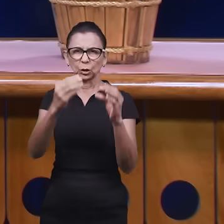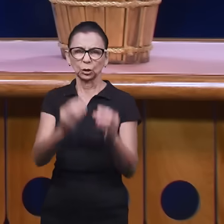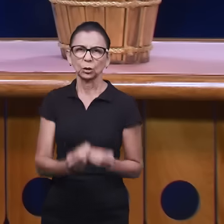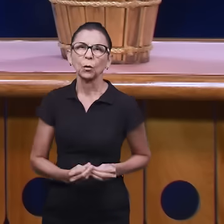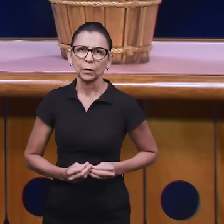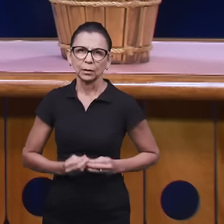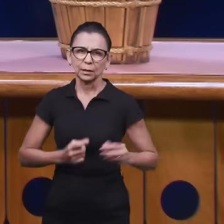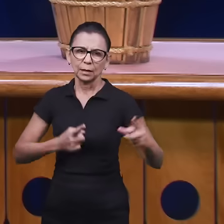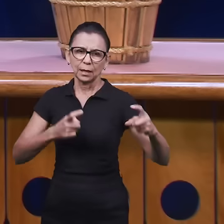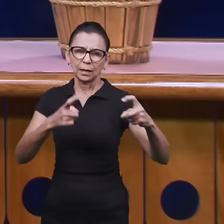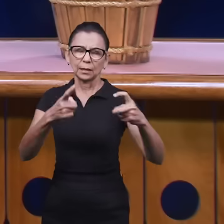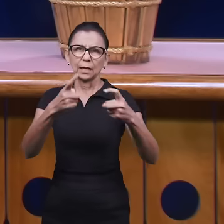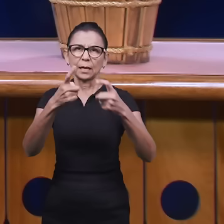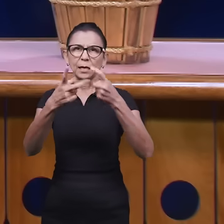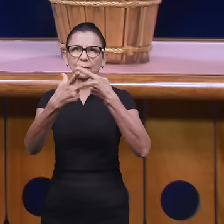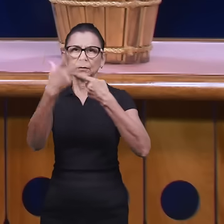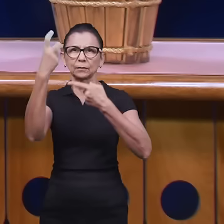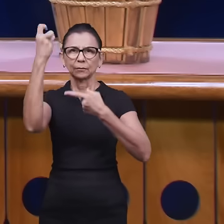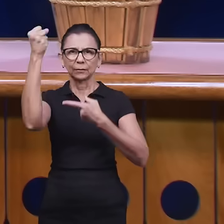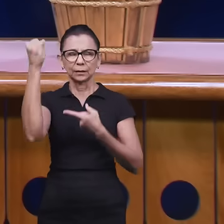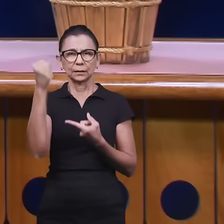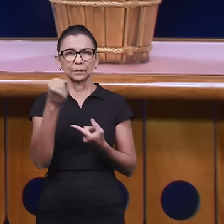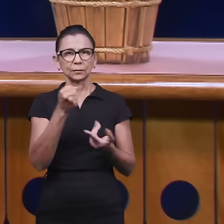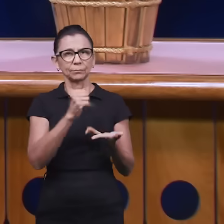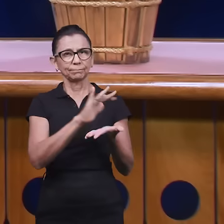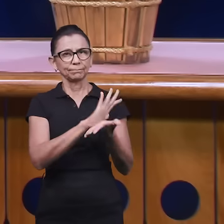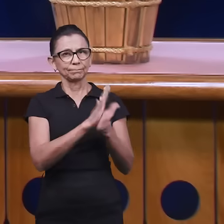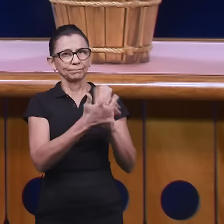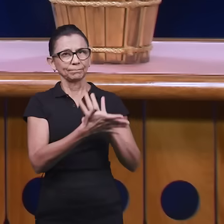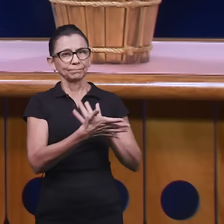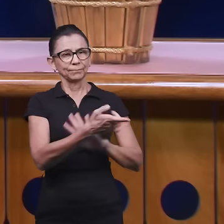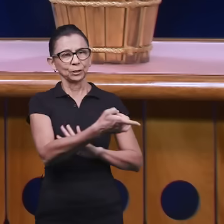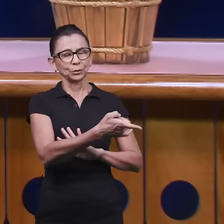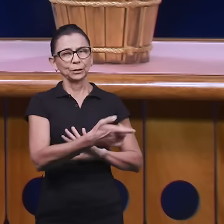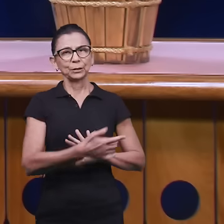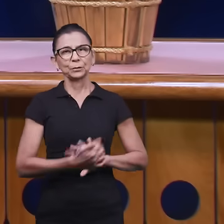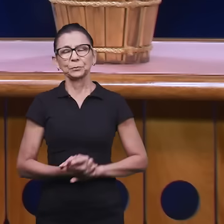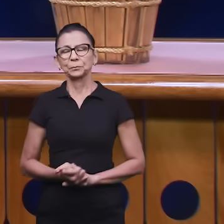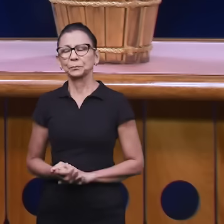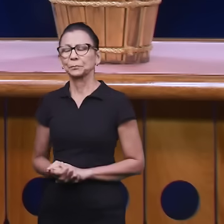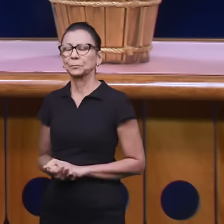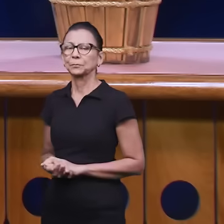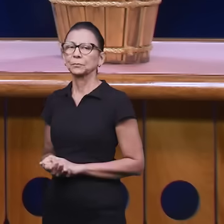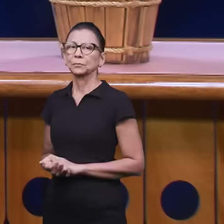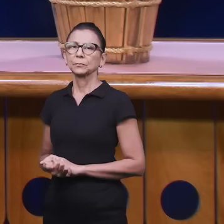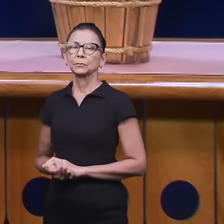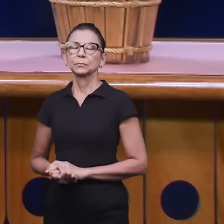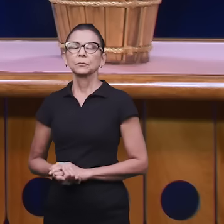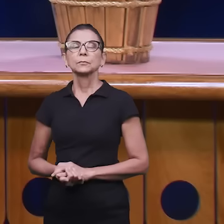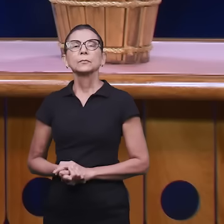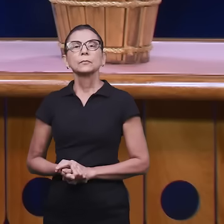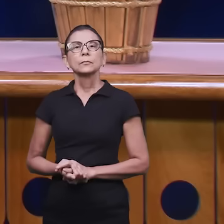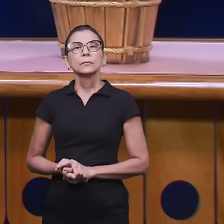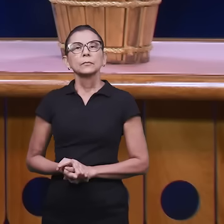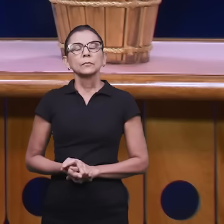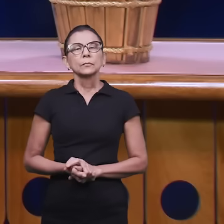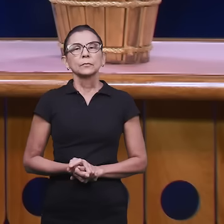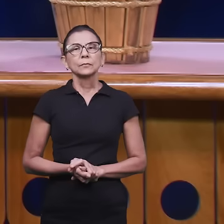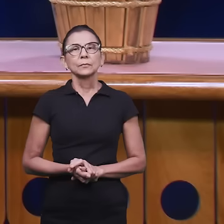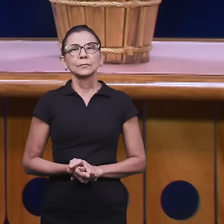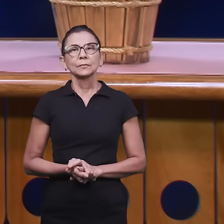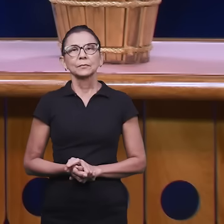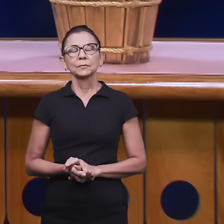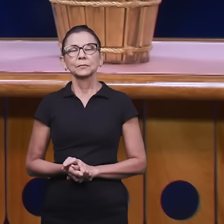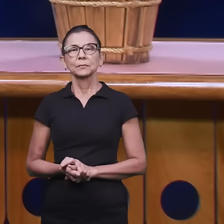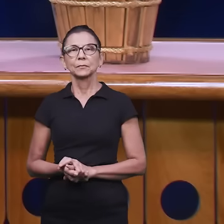foram derrotados dessa forma. Mas interessante, concluindo, que